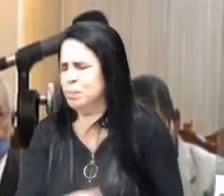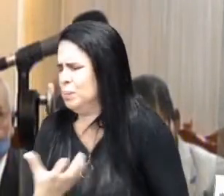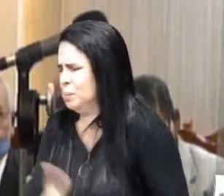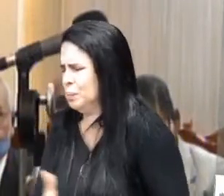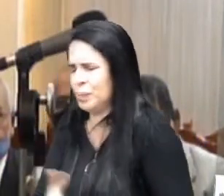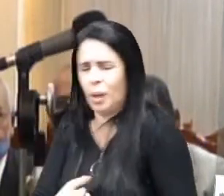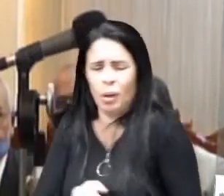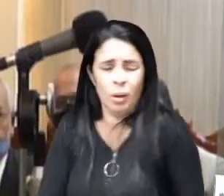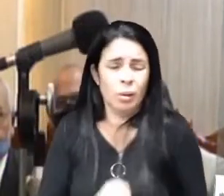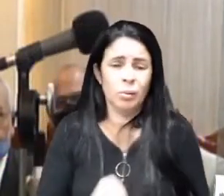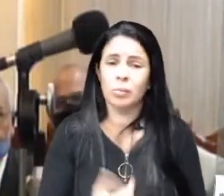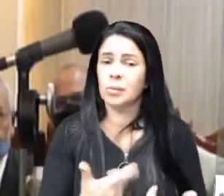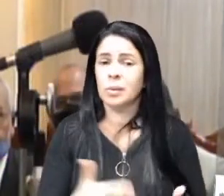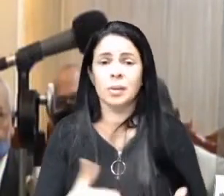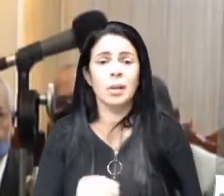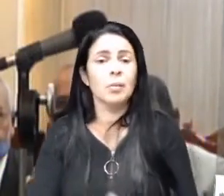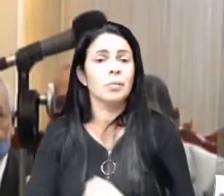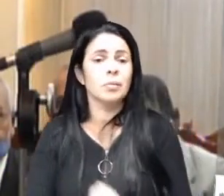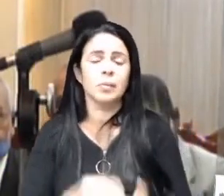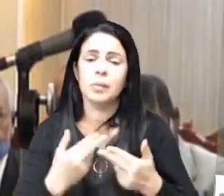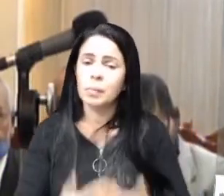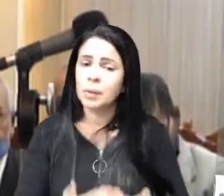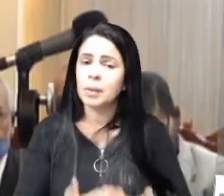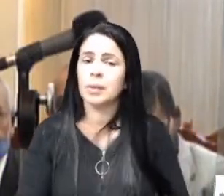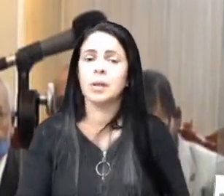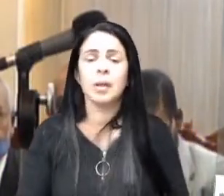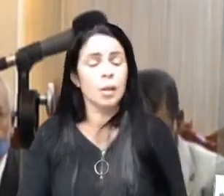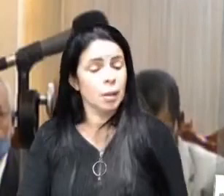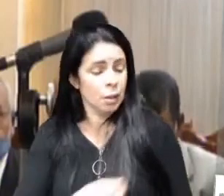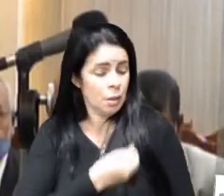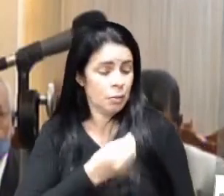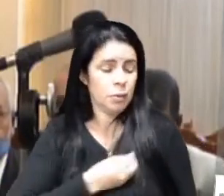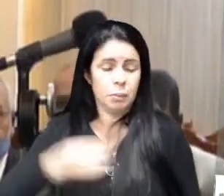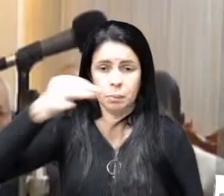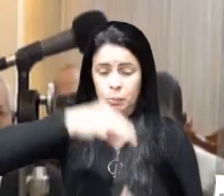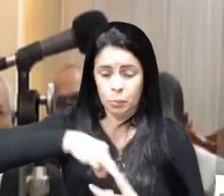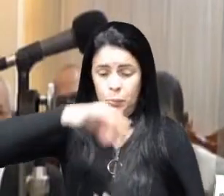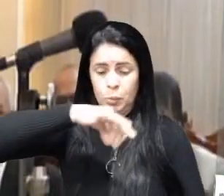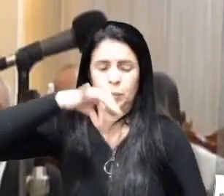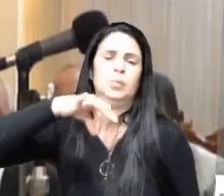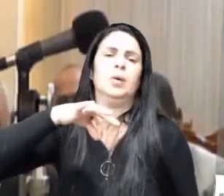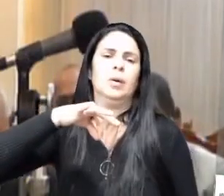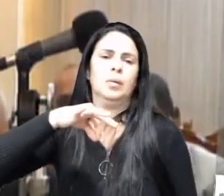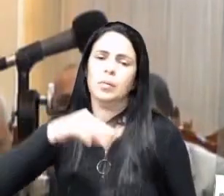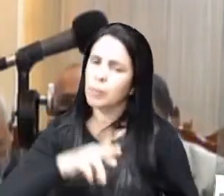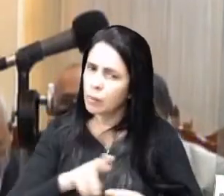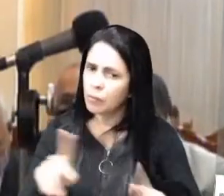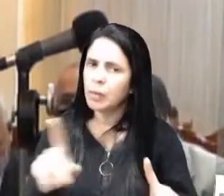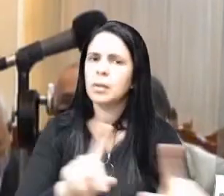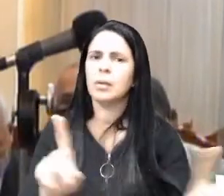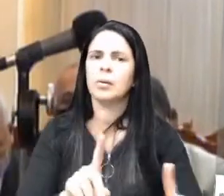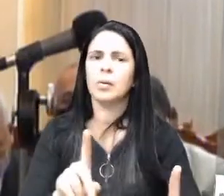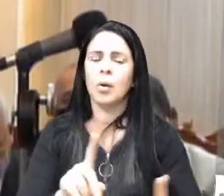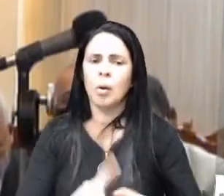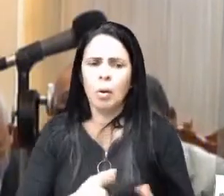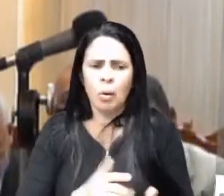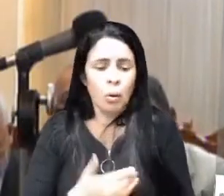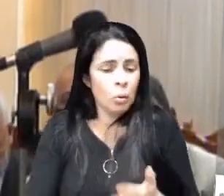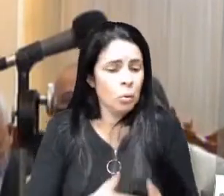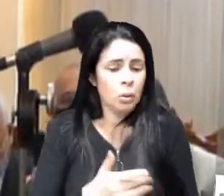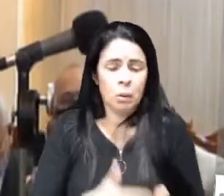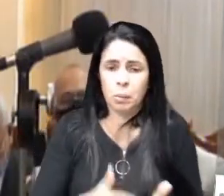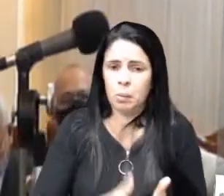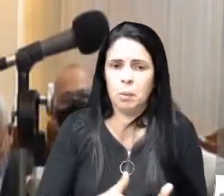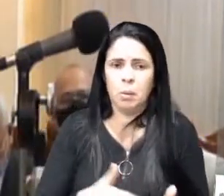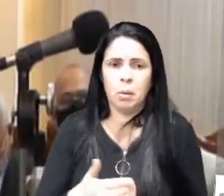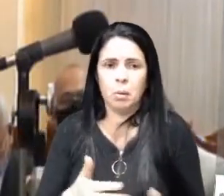nome do Senhor. E na vida espiritual não está sendo diferente. Qualquer problema, qualquer cara feia, já não